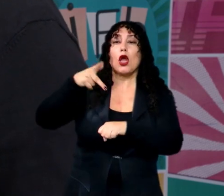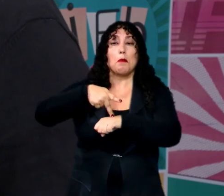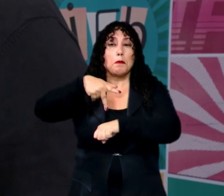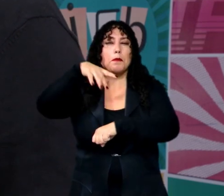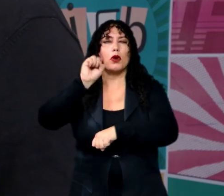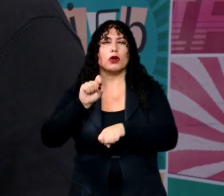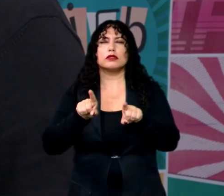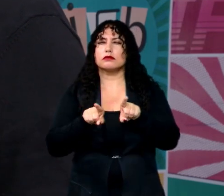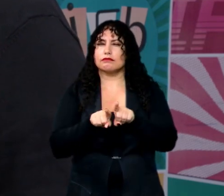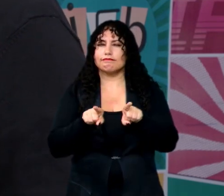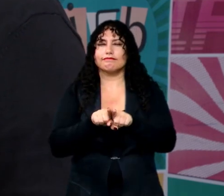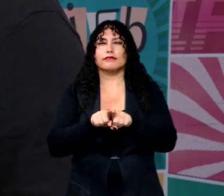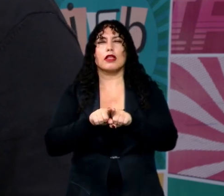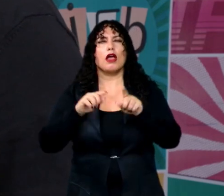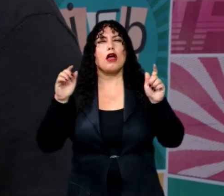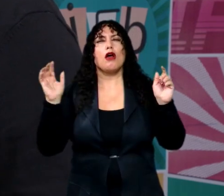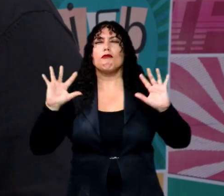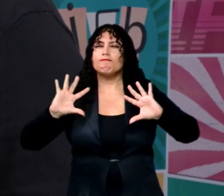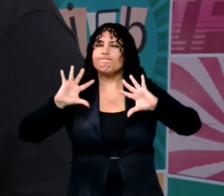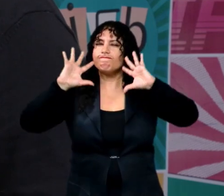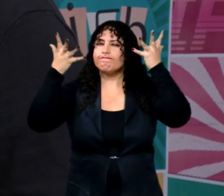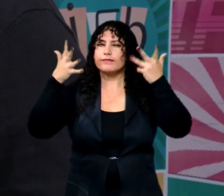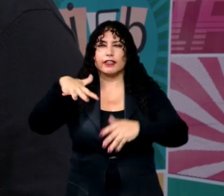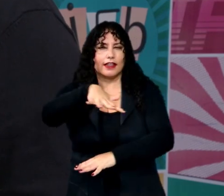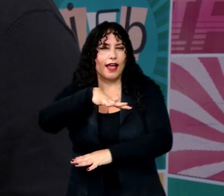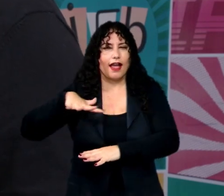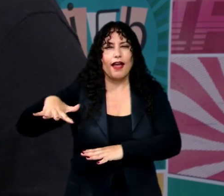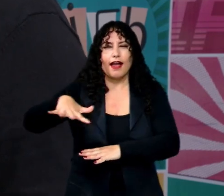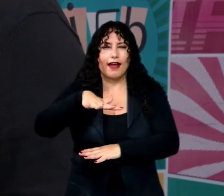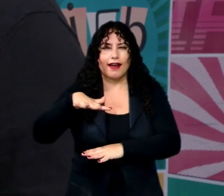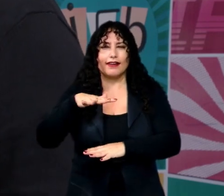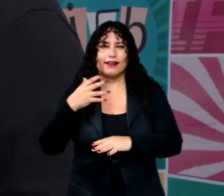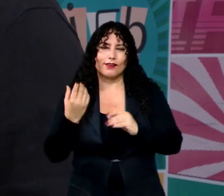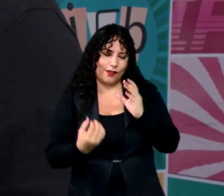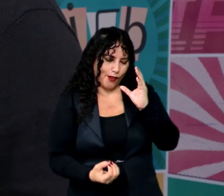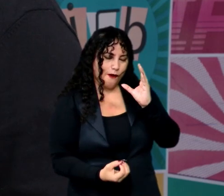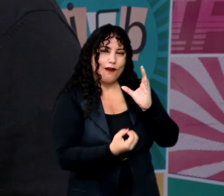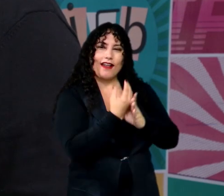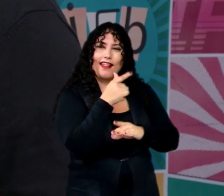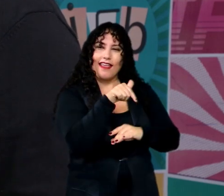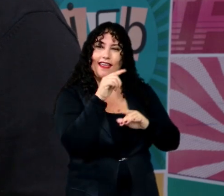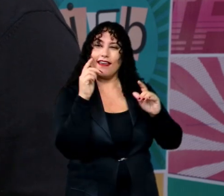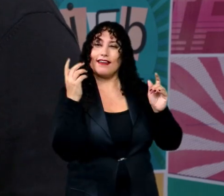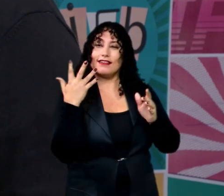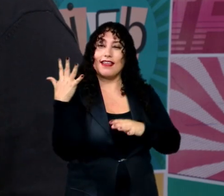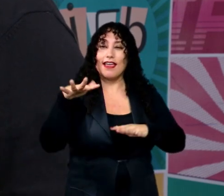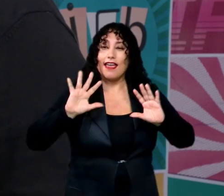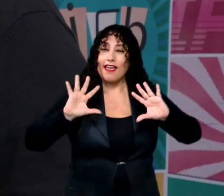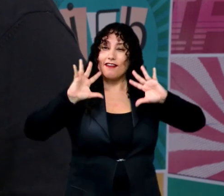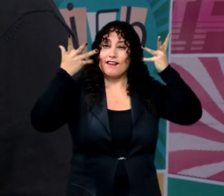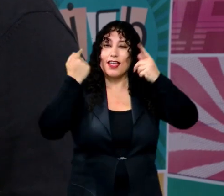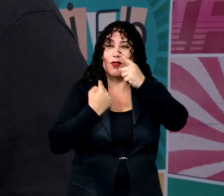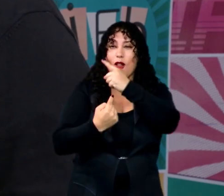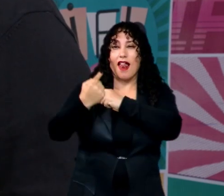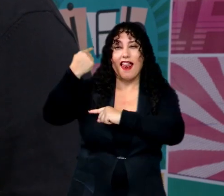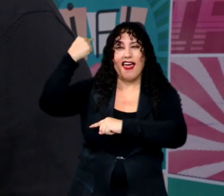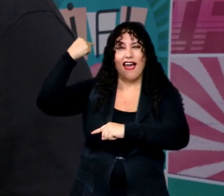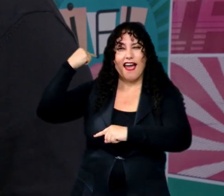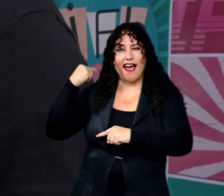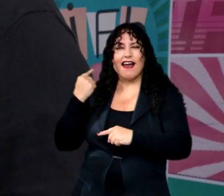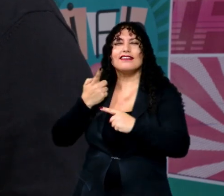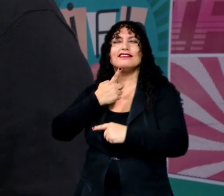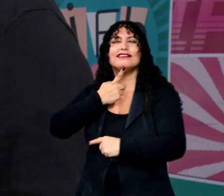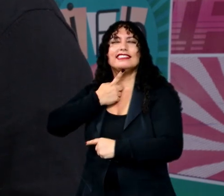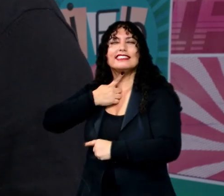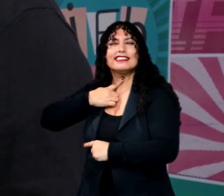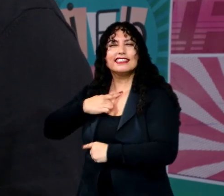pós-graduação. Então, é um evento da área. Né? Então, quando eu criei esse evento lá atrás, foi desejando